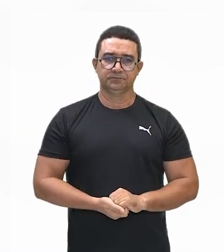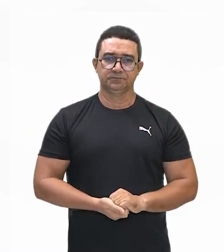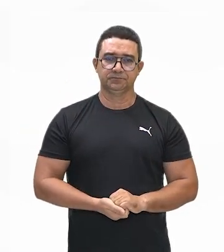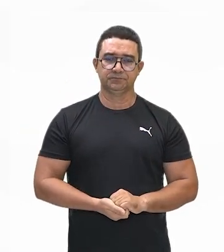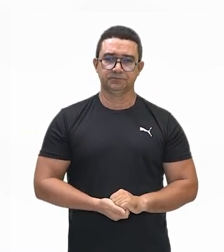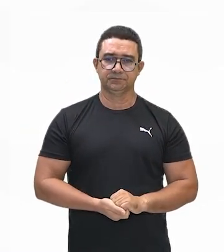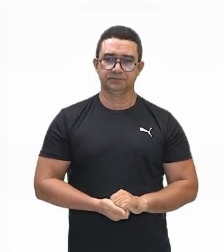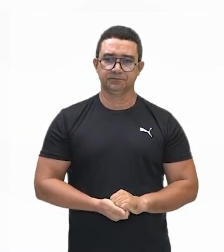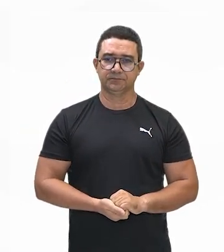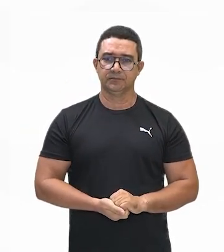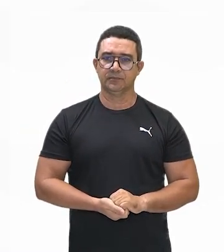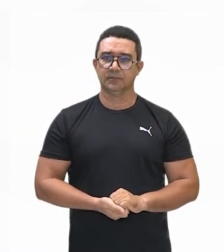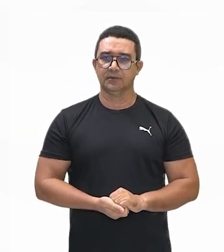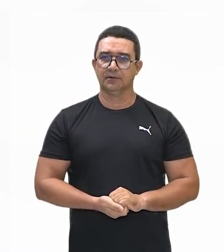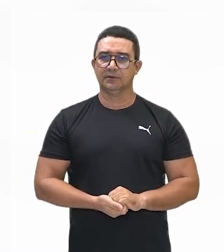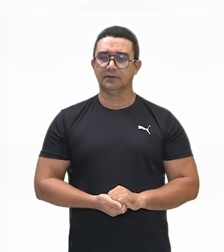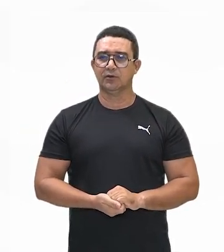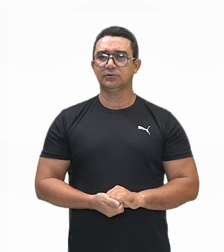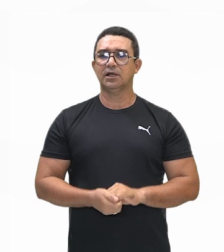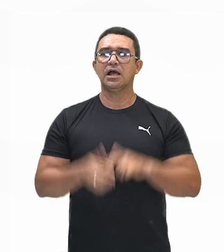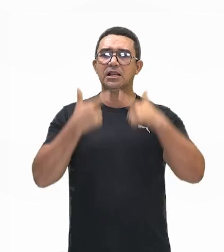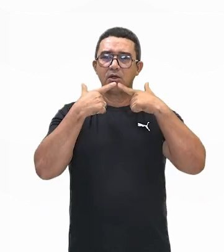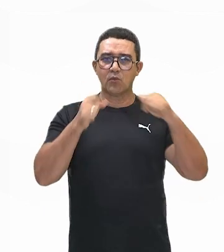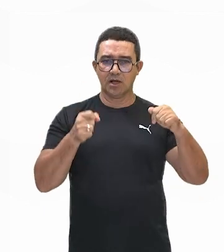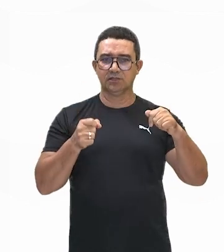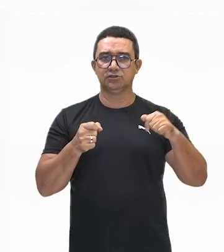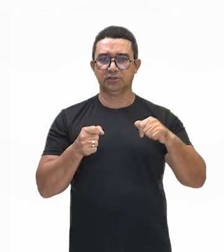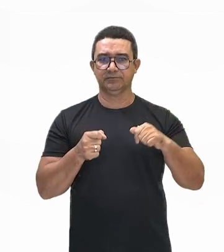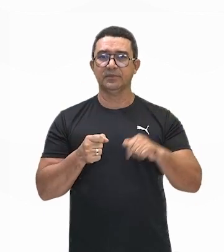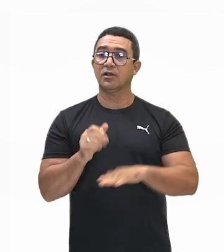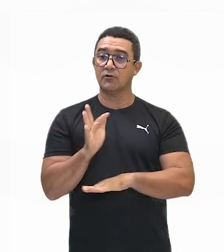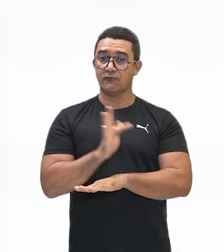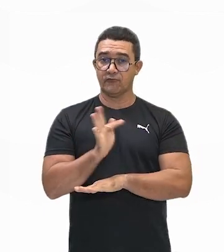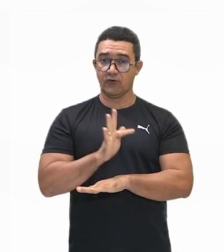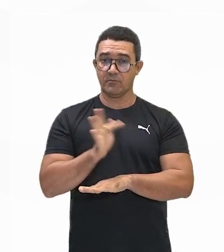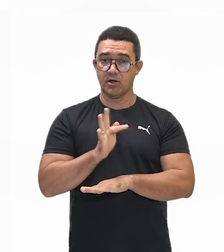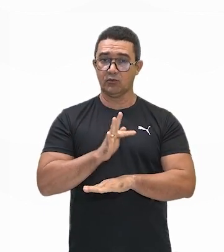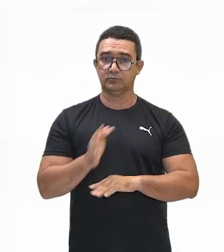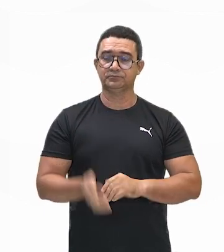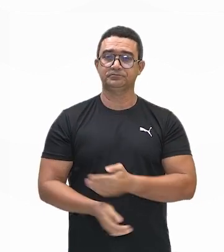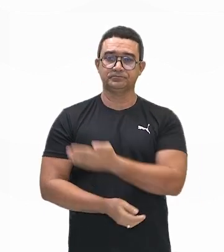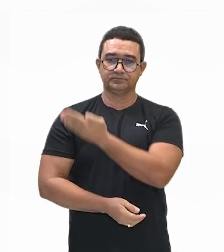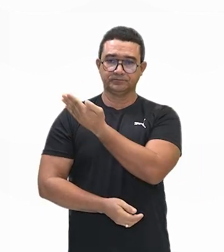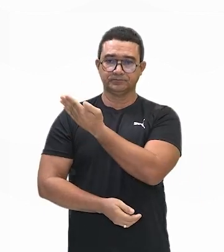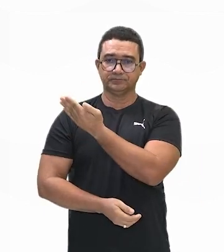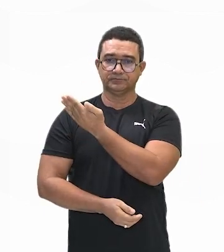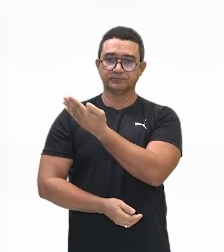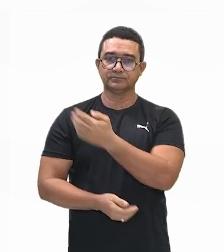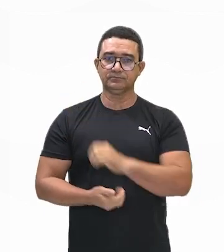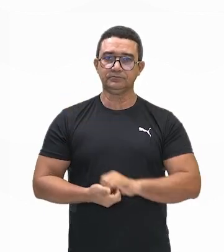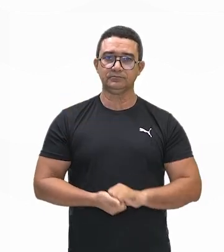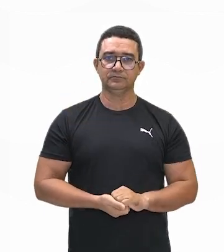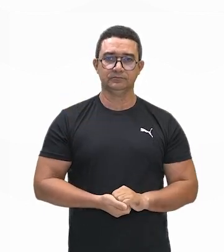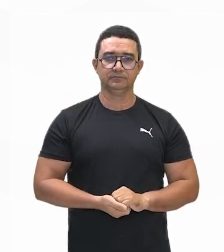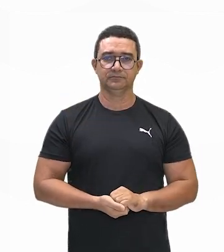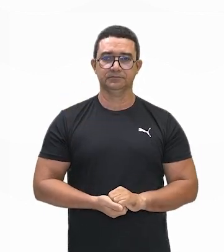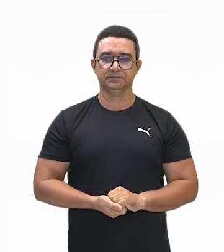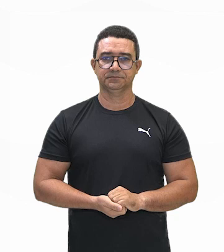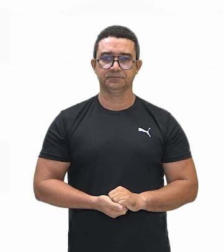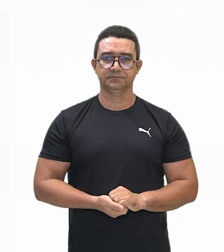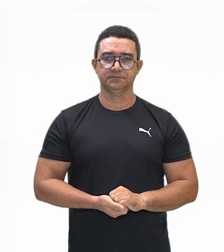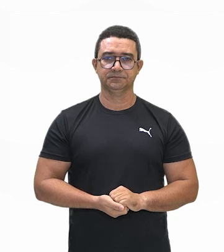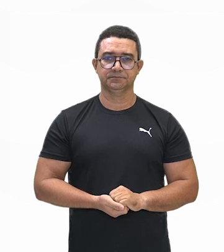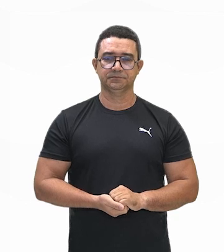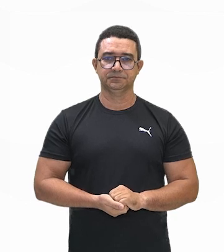Em formal language, né, em língua ou linguagem formal, grammar is more complex and sentences